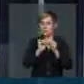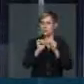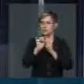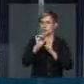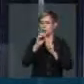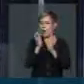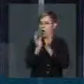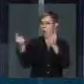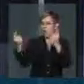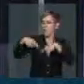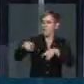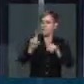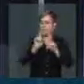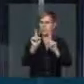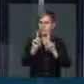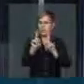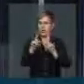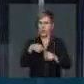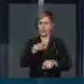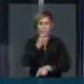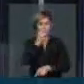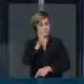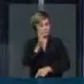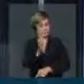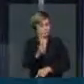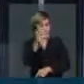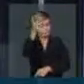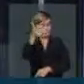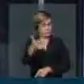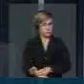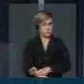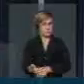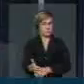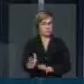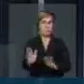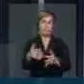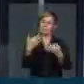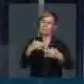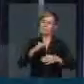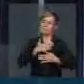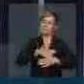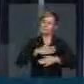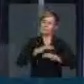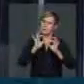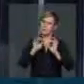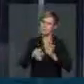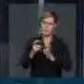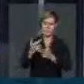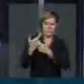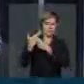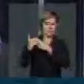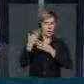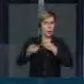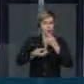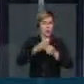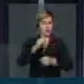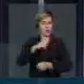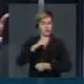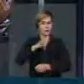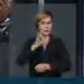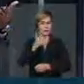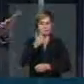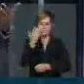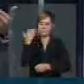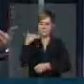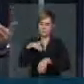oposição por fazer, como falamos aqui, de forma bastante serena, de forma responsável, como foi agora há pouco esse